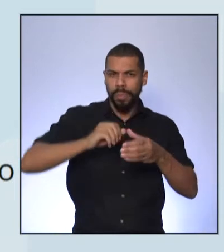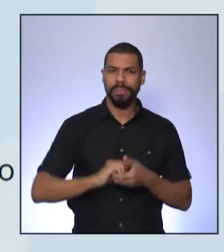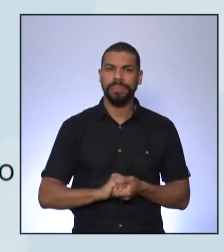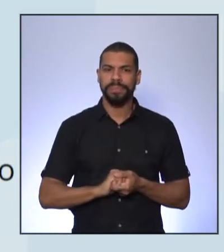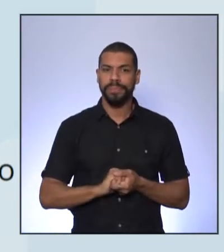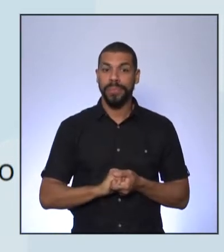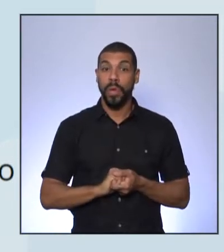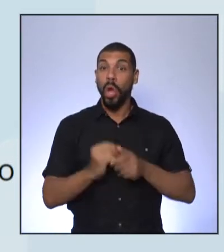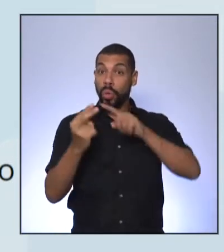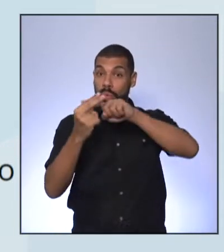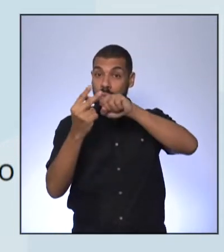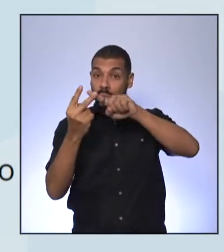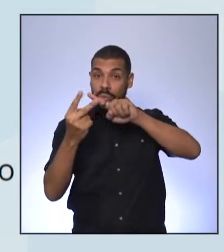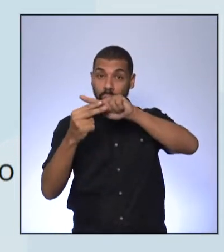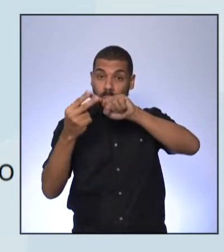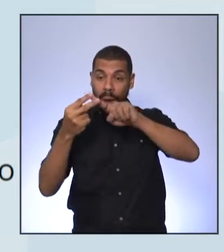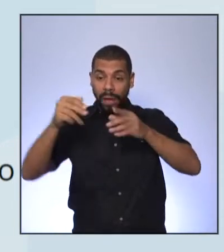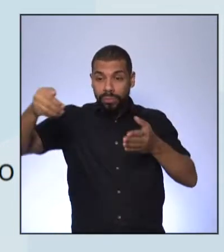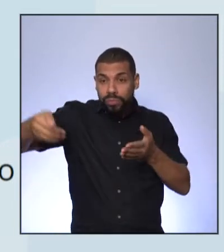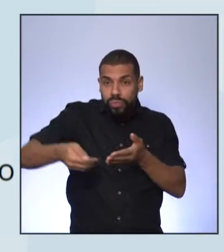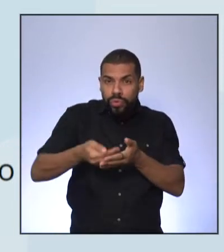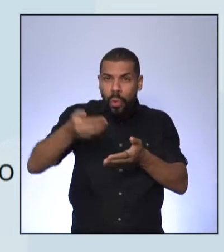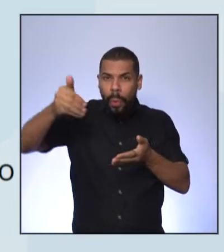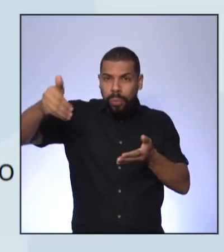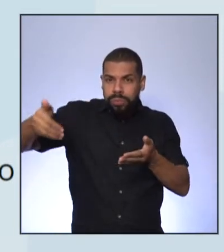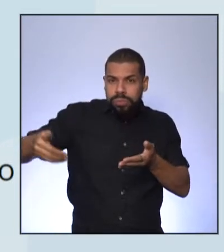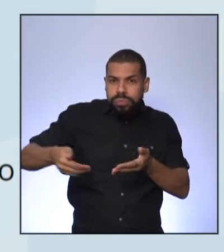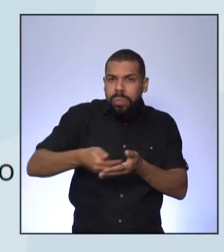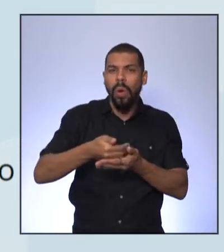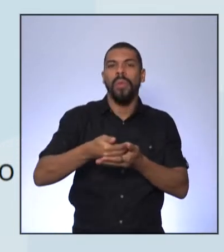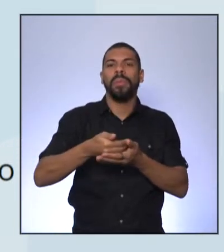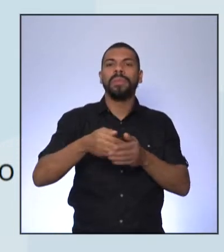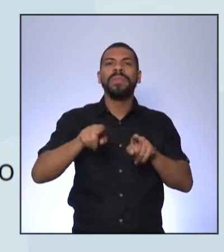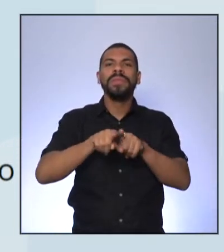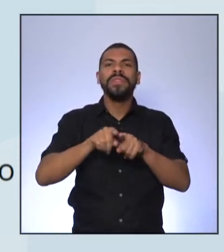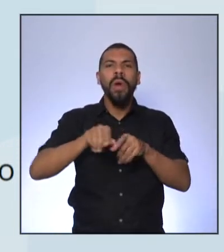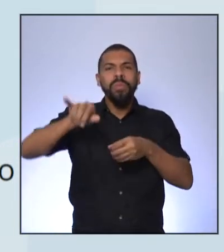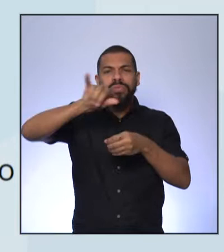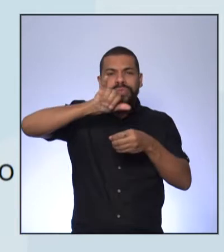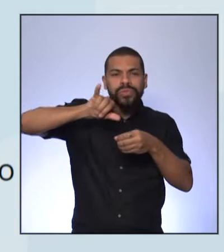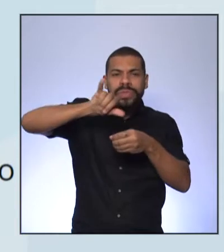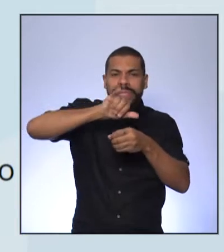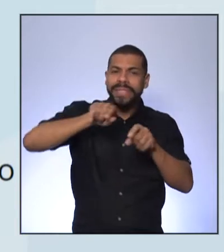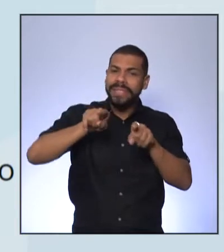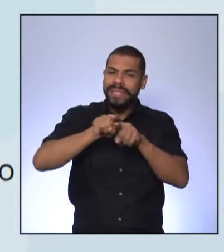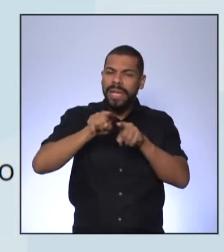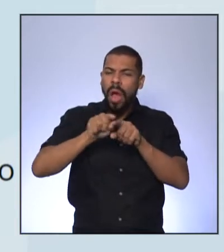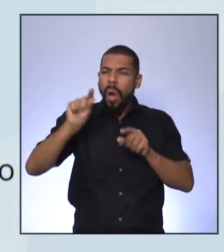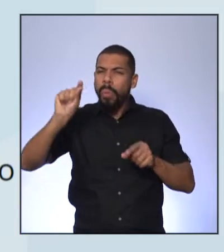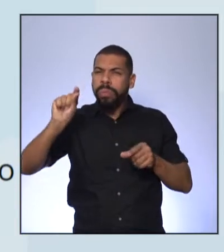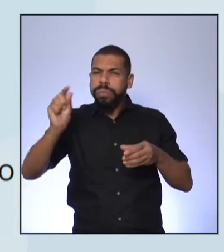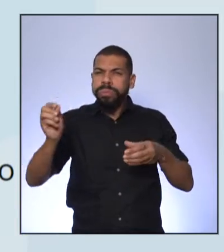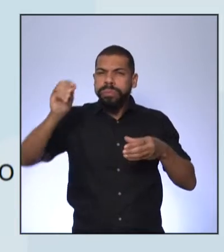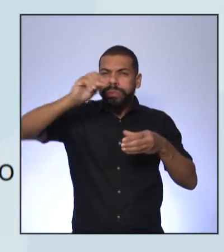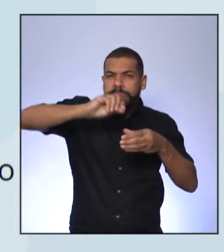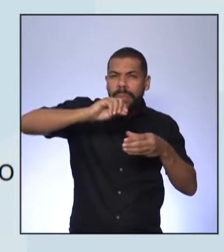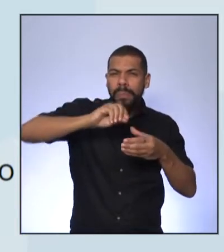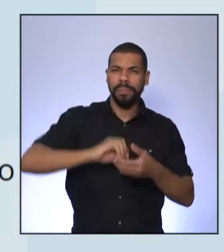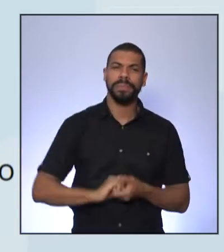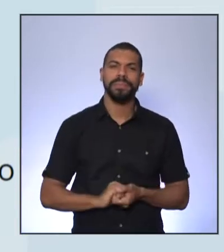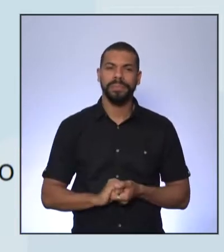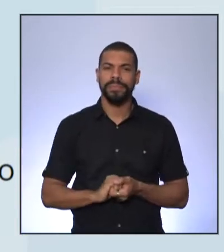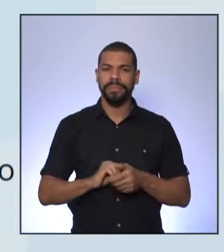Coloquei 2 colheres de sopa de vinagre, 1 pitada de bicarbonato de sódio e cronometrei o tempo.